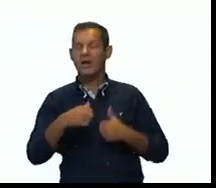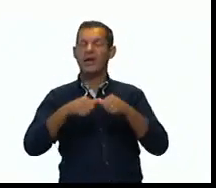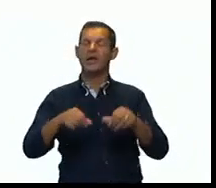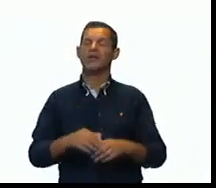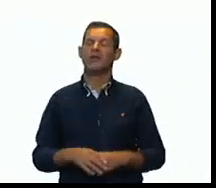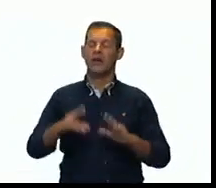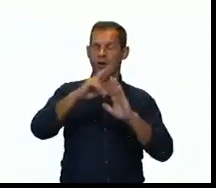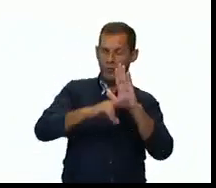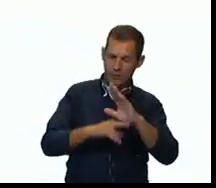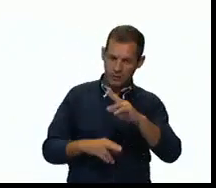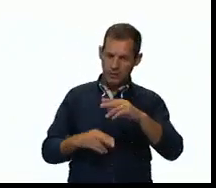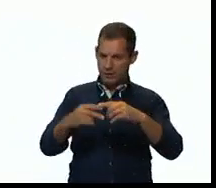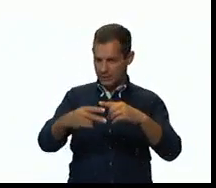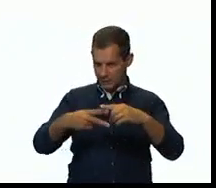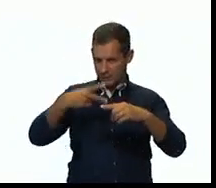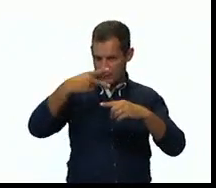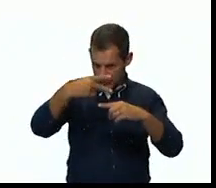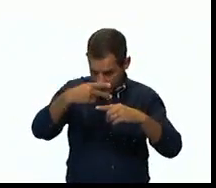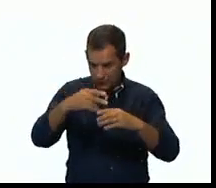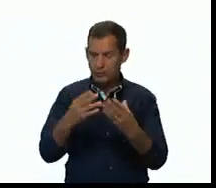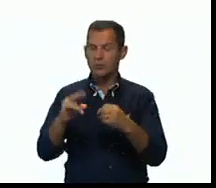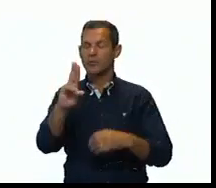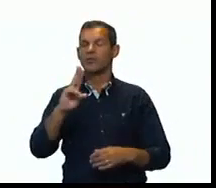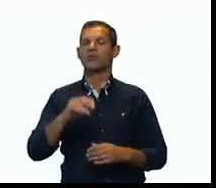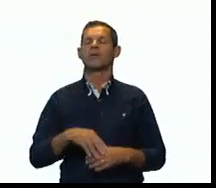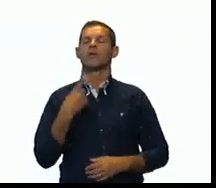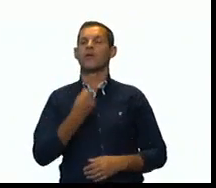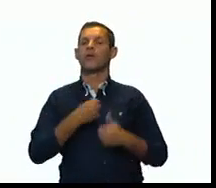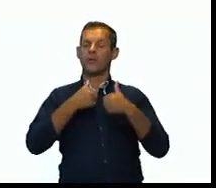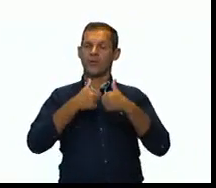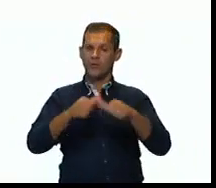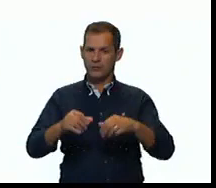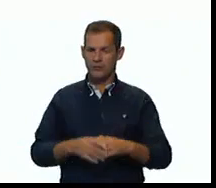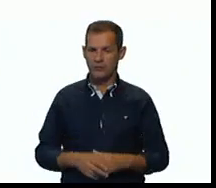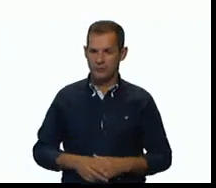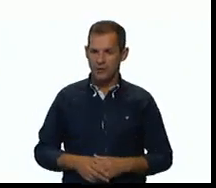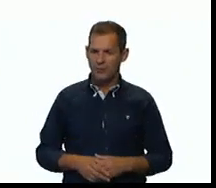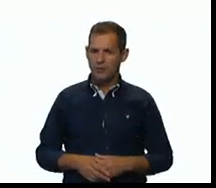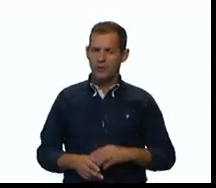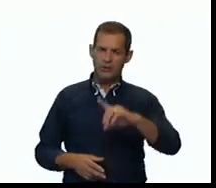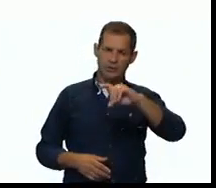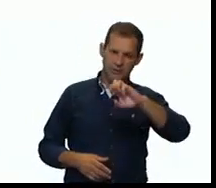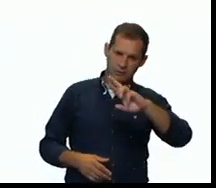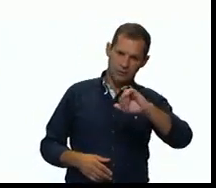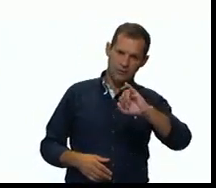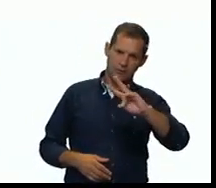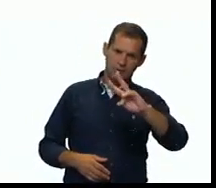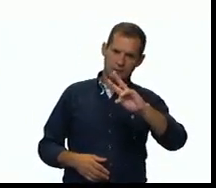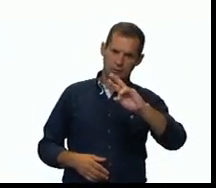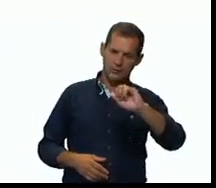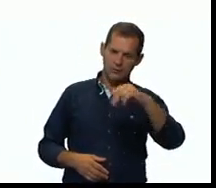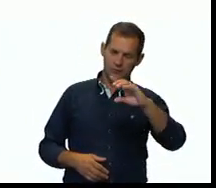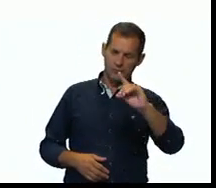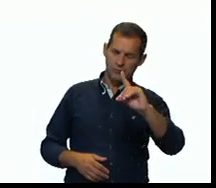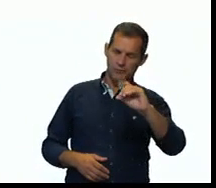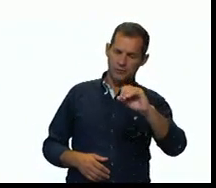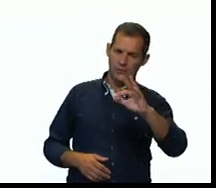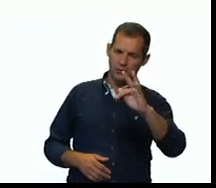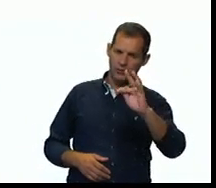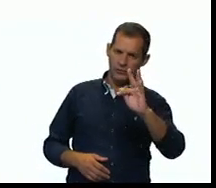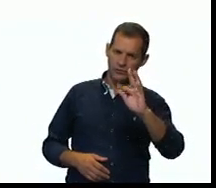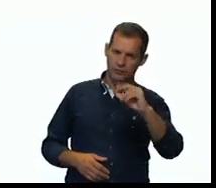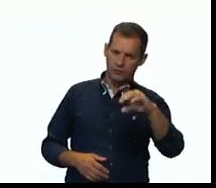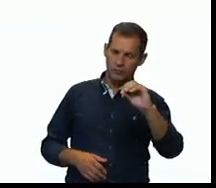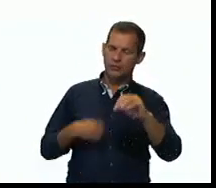Essa é uma regra da potência, é uma regra bastante utilizada quando nós estamos derivando funções. Então, vamos utilizar essa regra